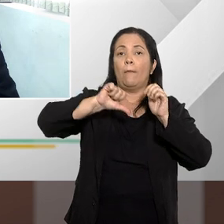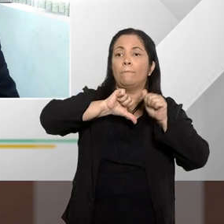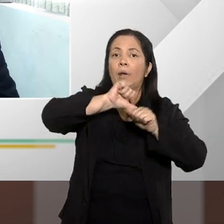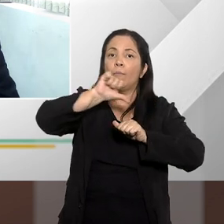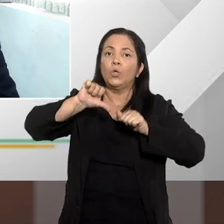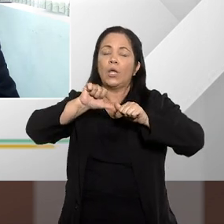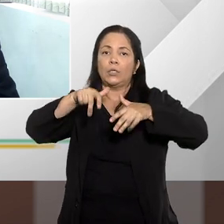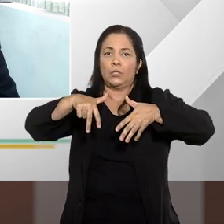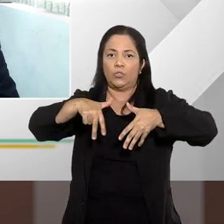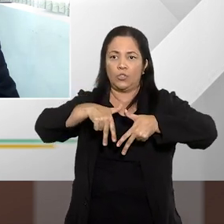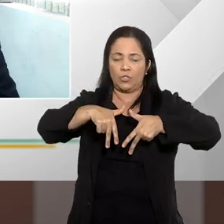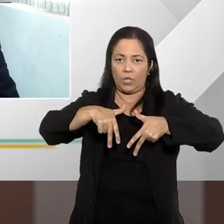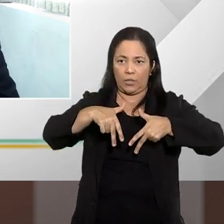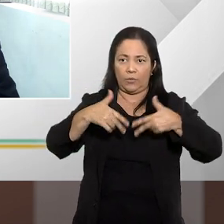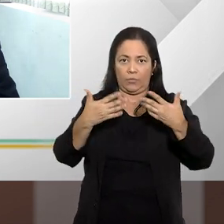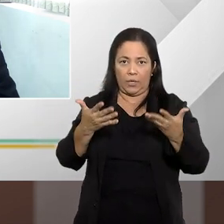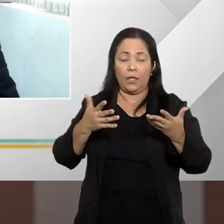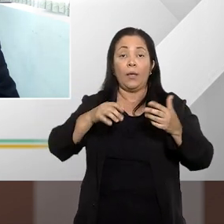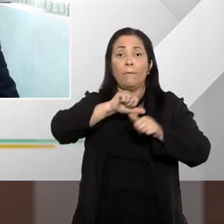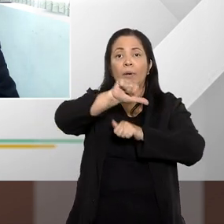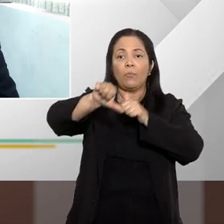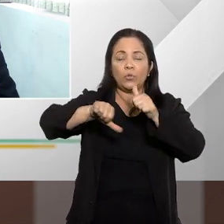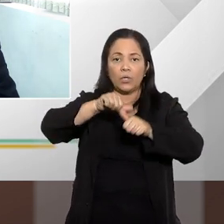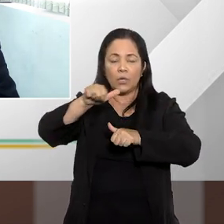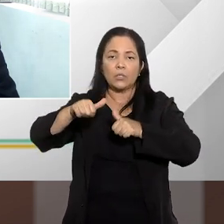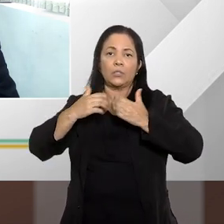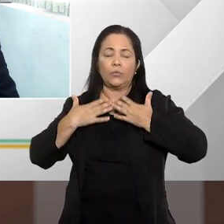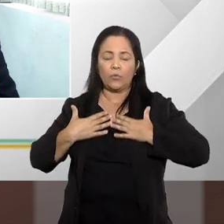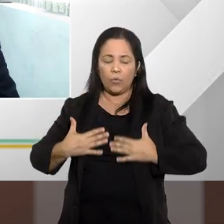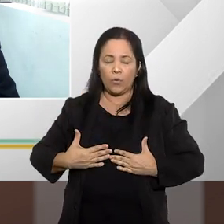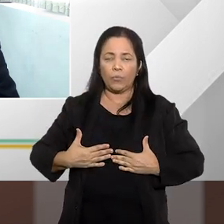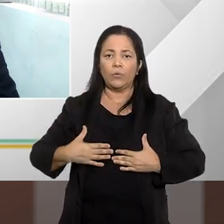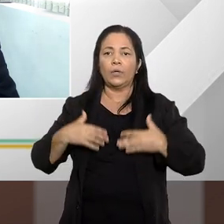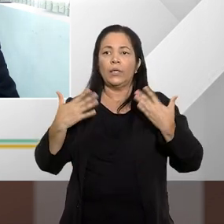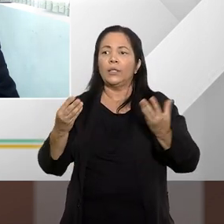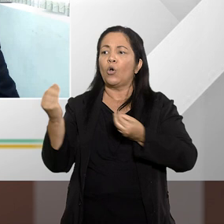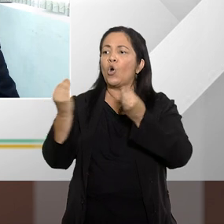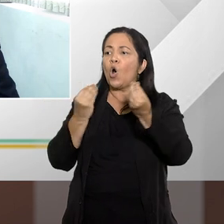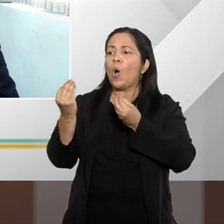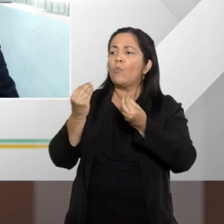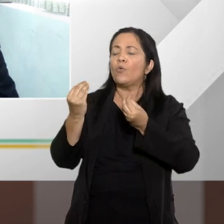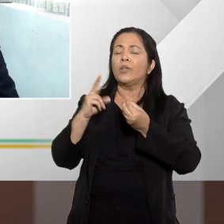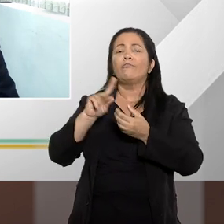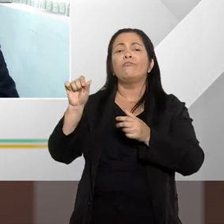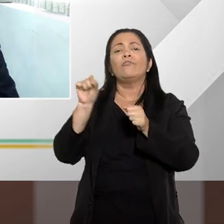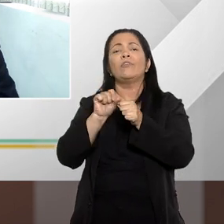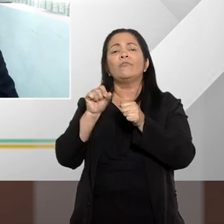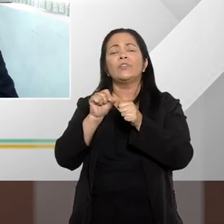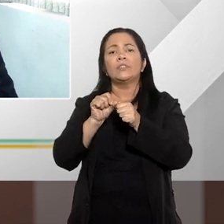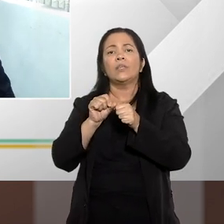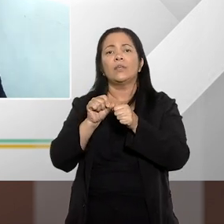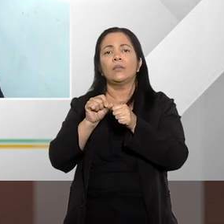como esse? Eles realmente fortalecem a cidadania da população LGBTQIA+.